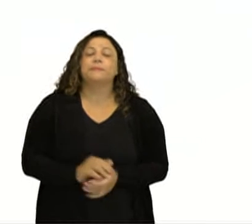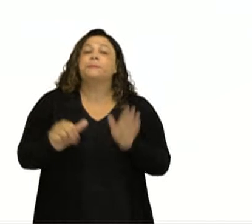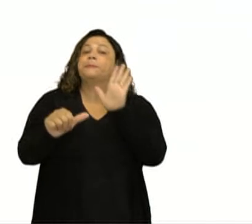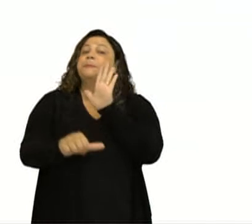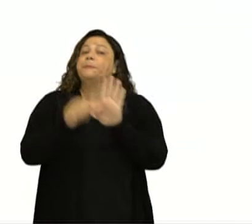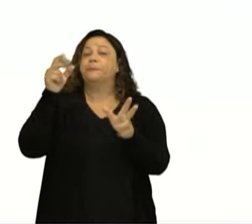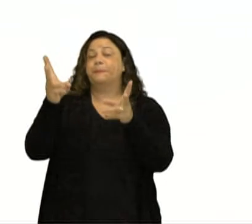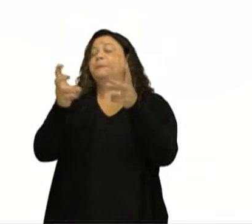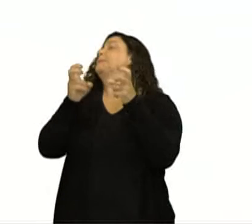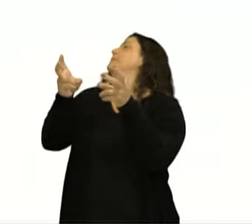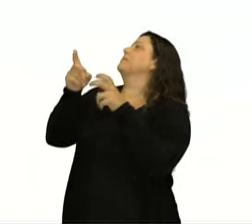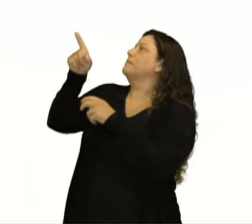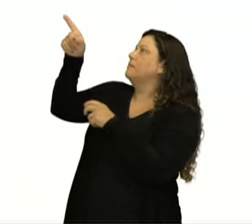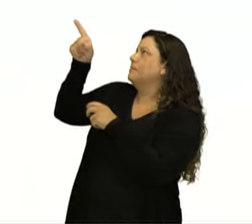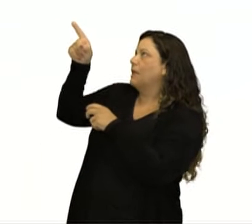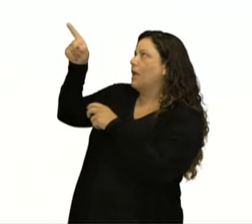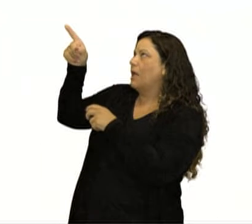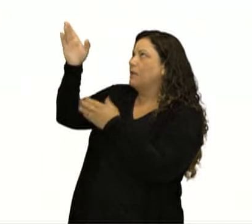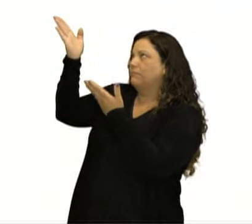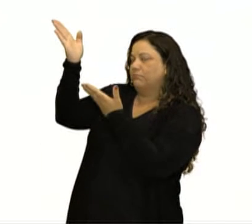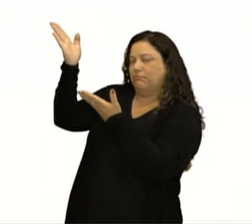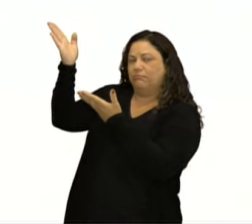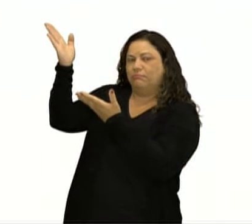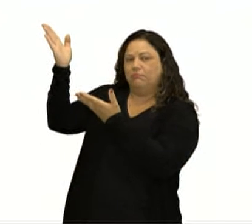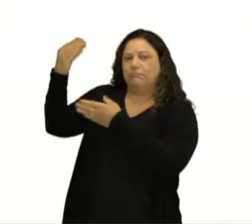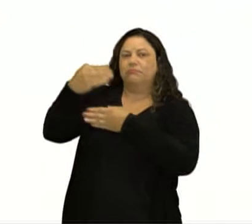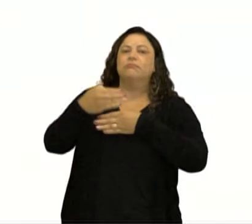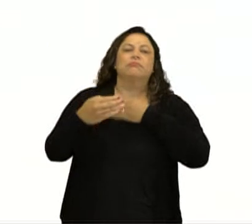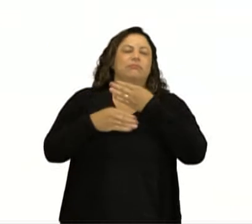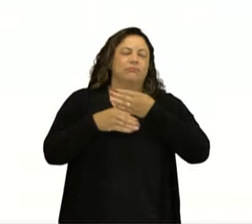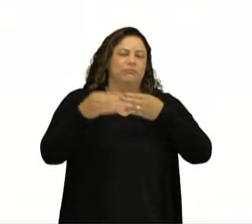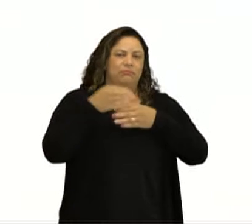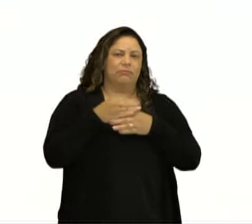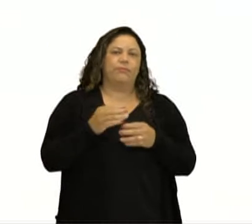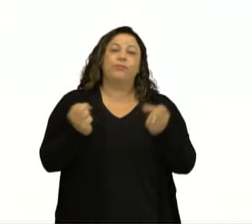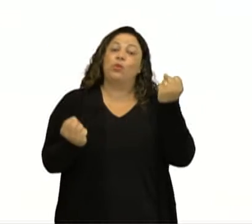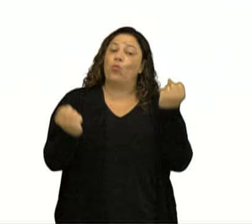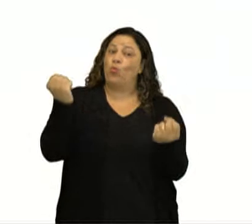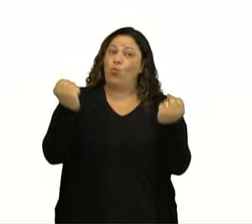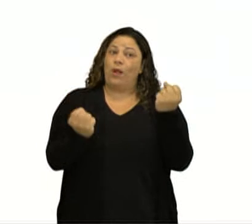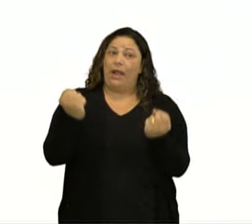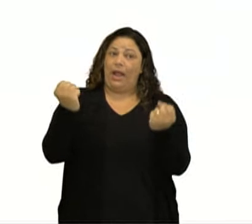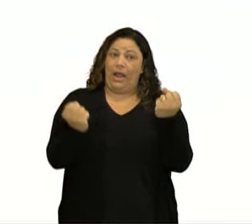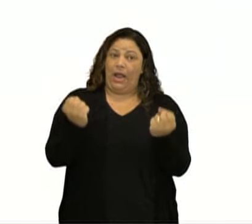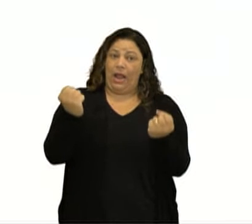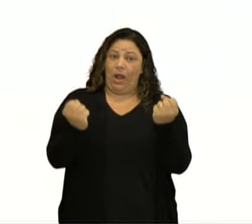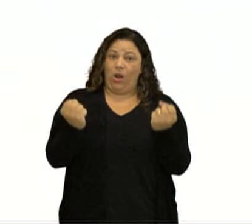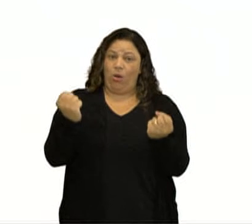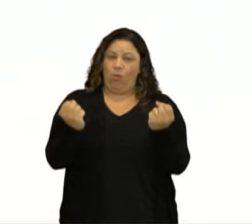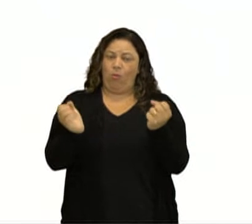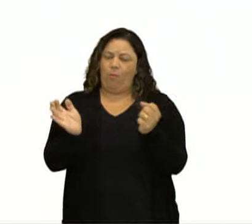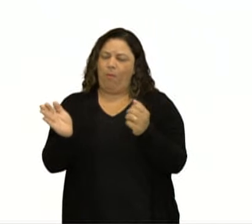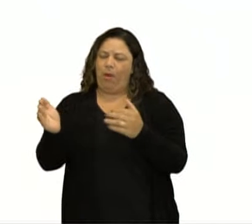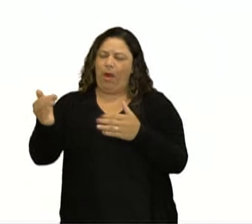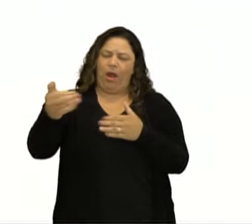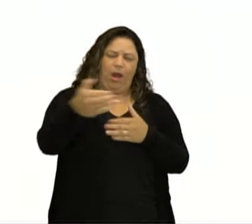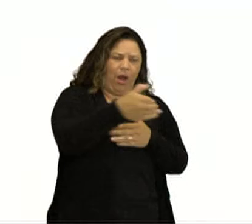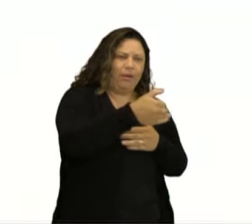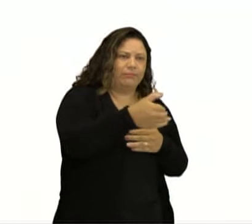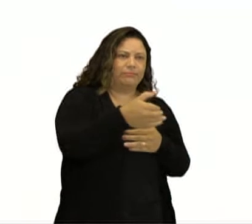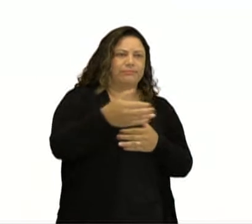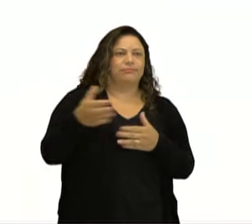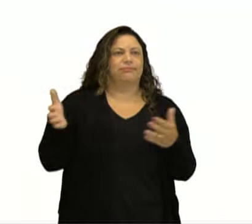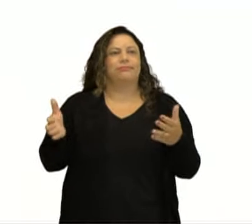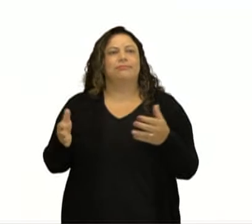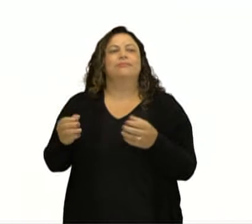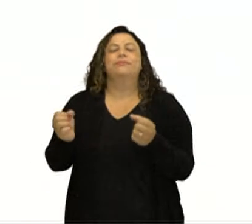Esse GIF está mostrando um carro fazendo uma curva, certo? É um Maserati, coisa linda, né? Veja aqui, ó, um